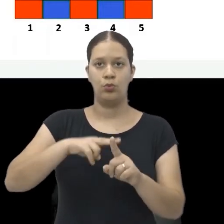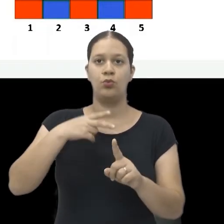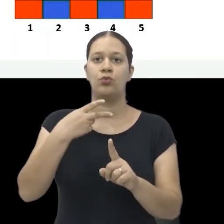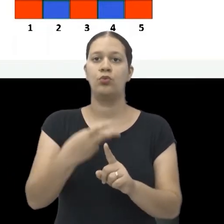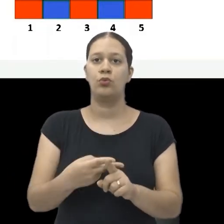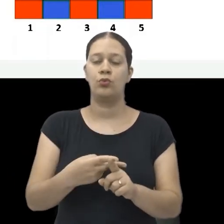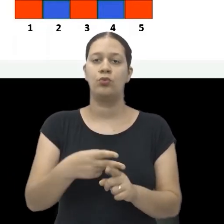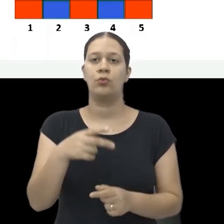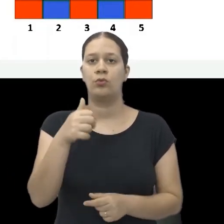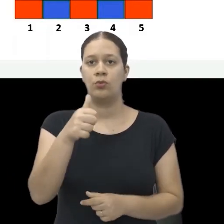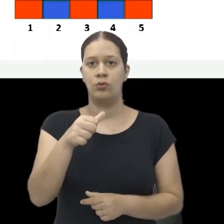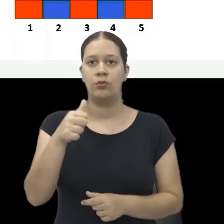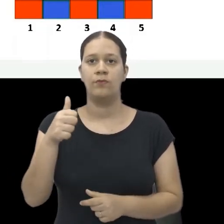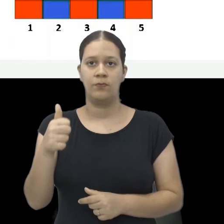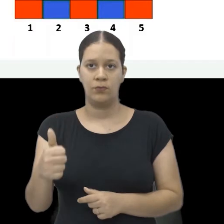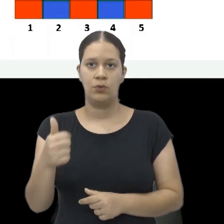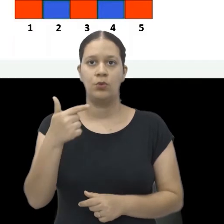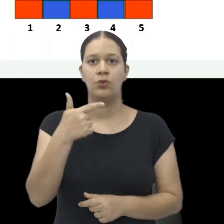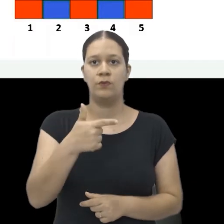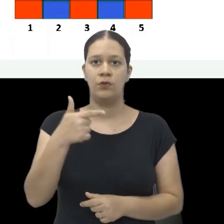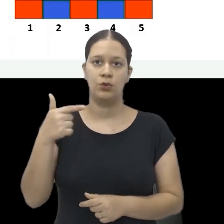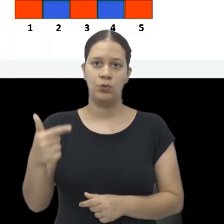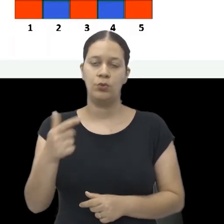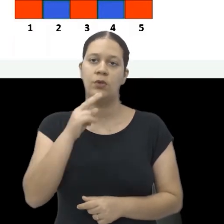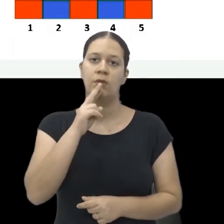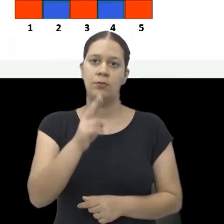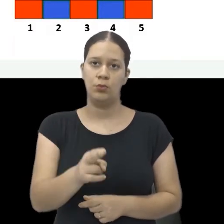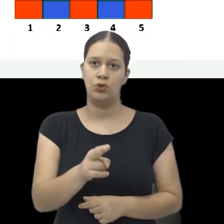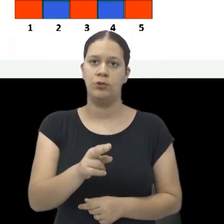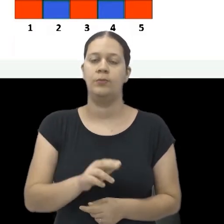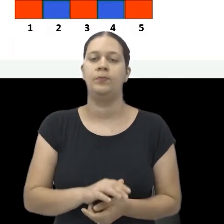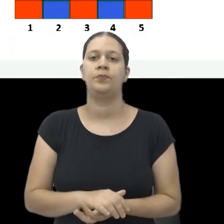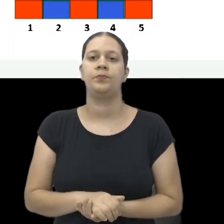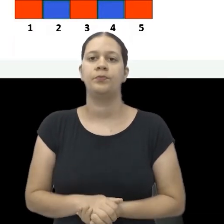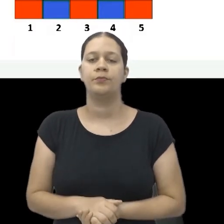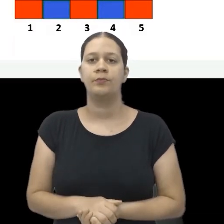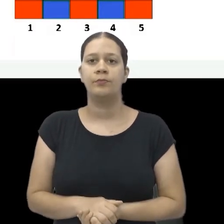o dobro de 11, que é igual a 22.